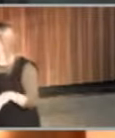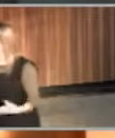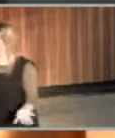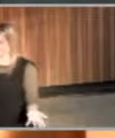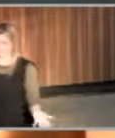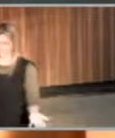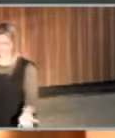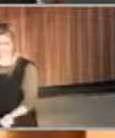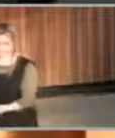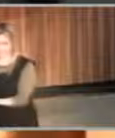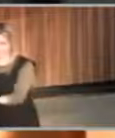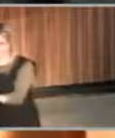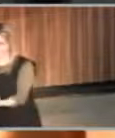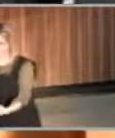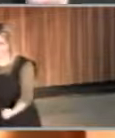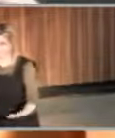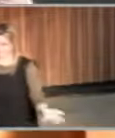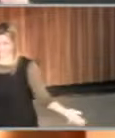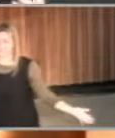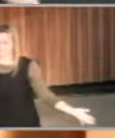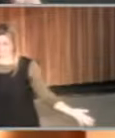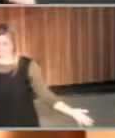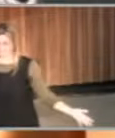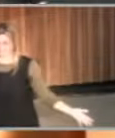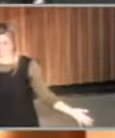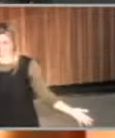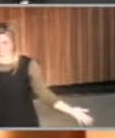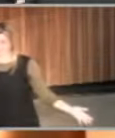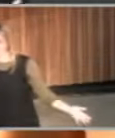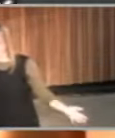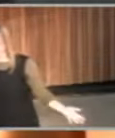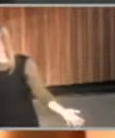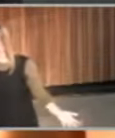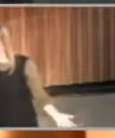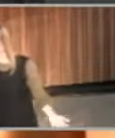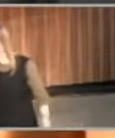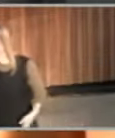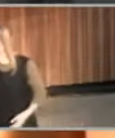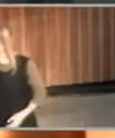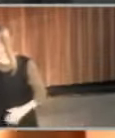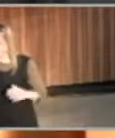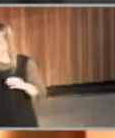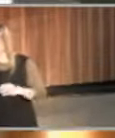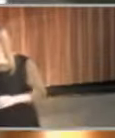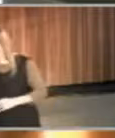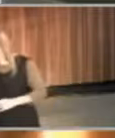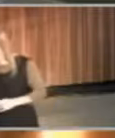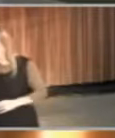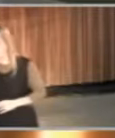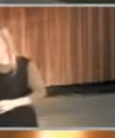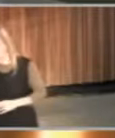gente não tem mais que conservar a chama acesa dentro da nossa alma a gente tem que